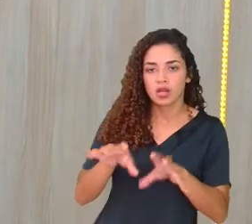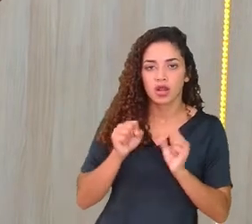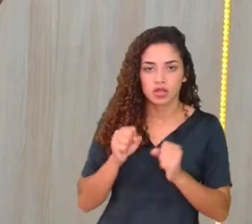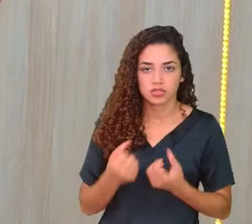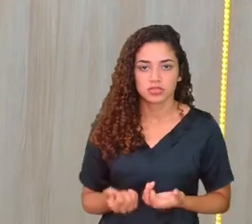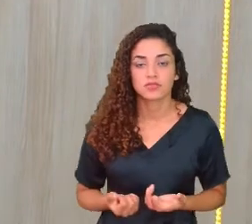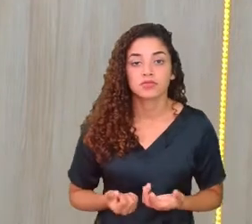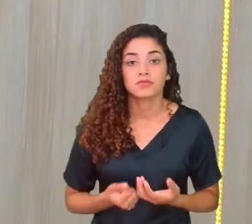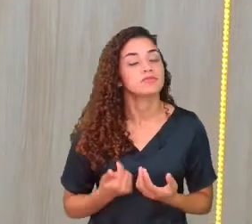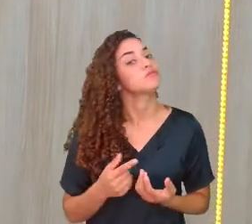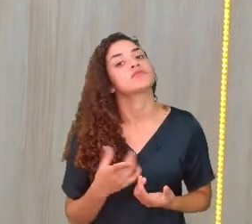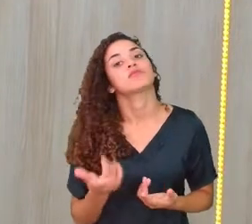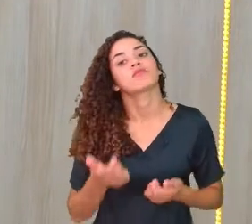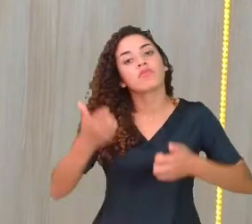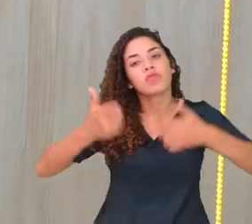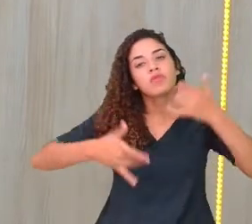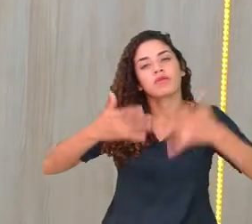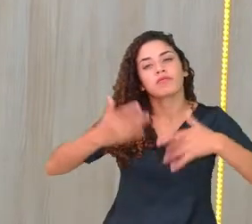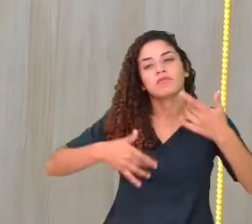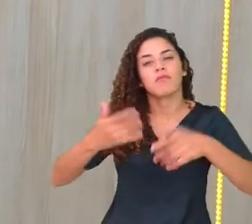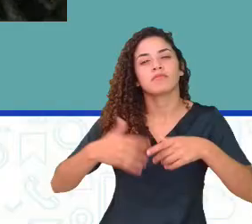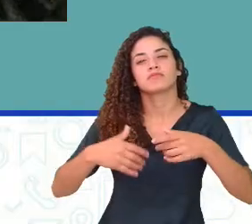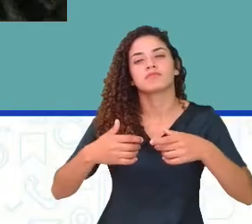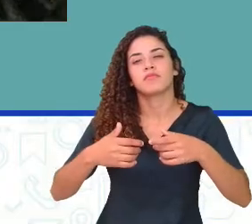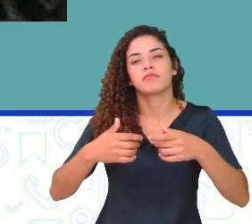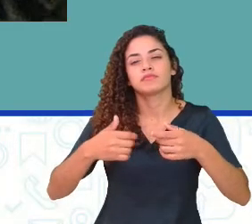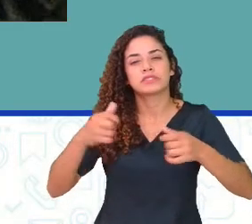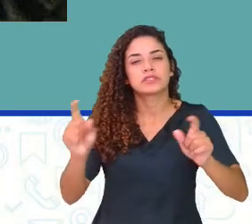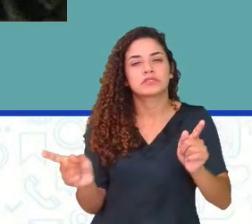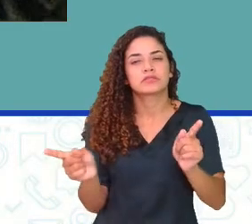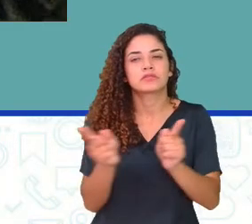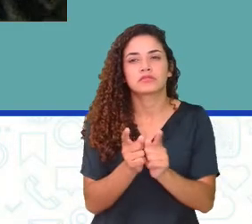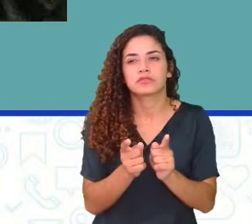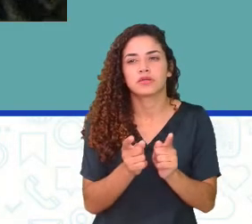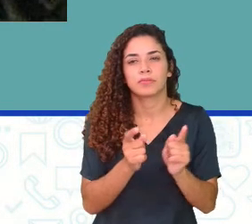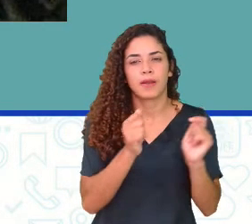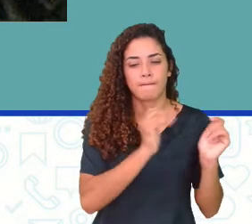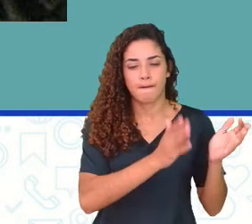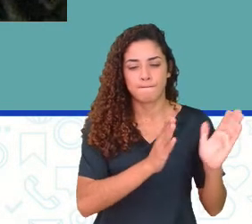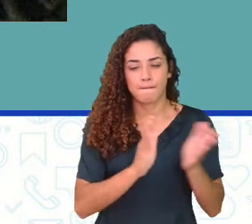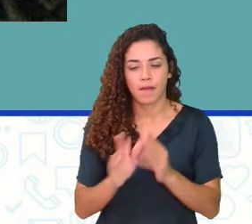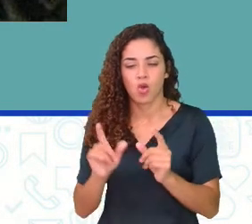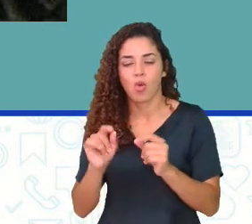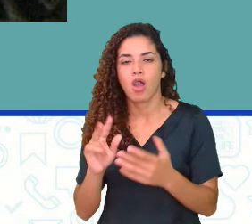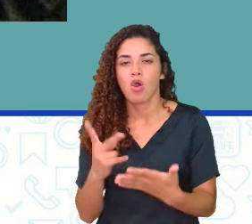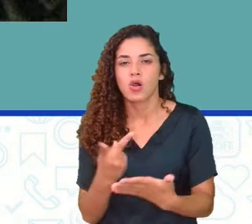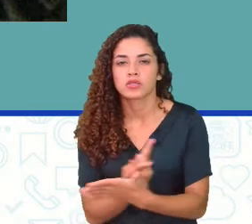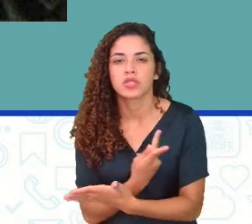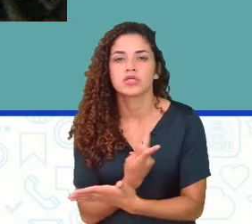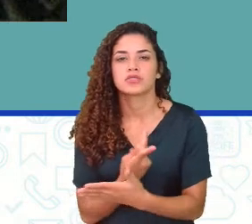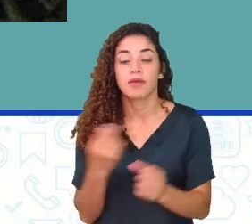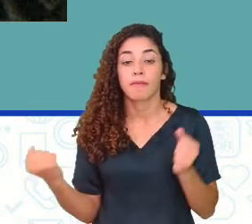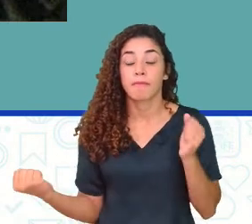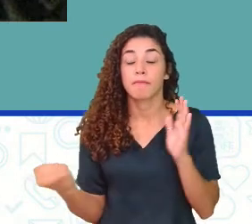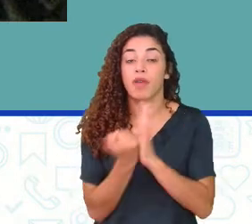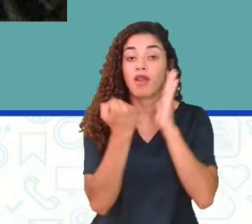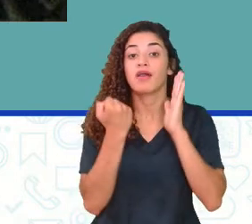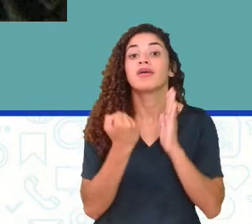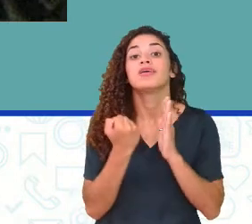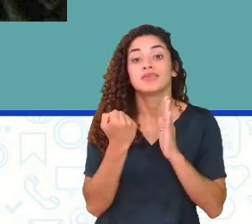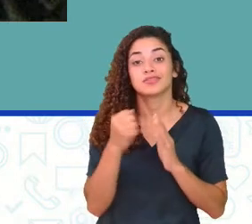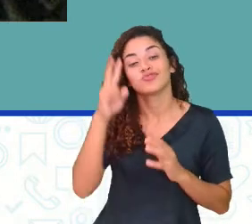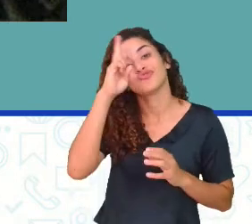vou fazer uma breve linha do tempo, né, desses acontecimentos que marcaram a história da